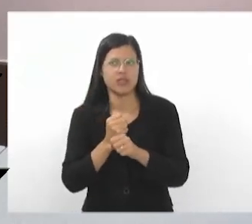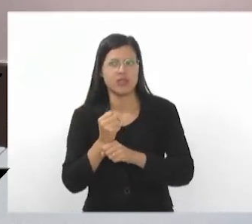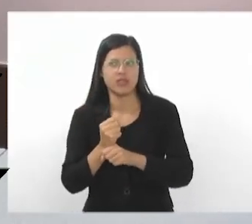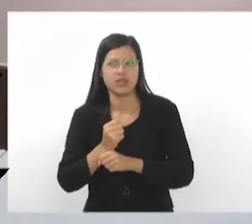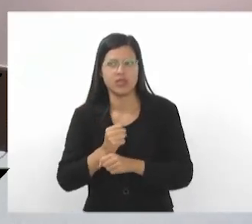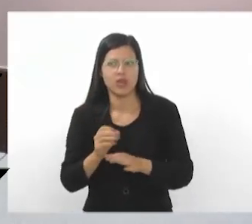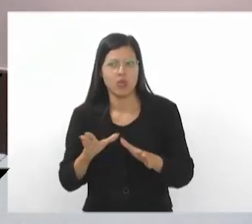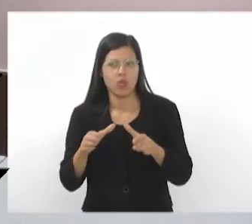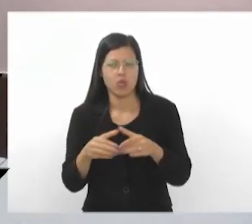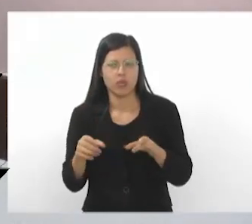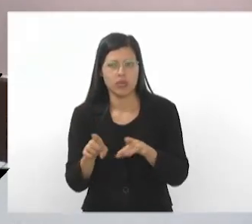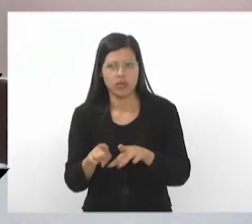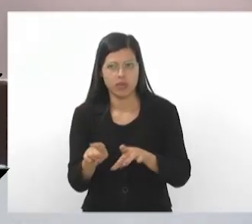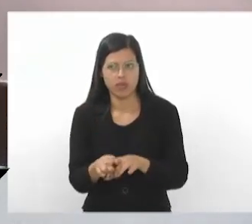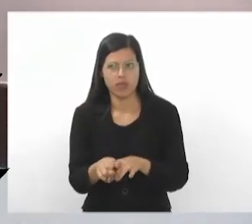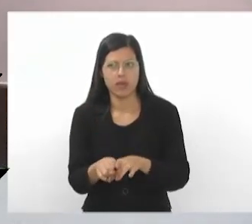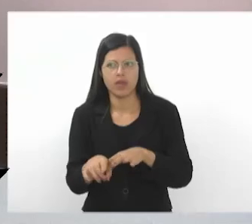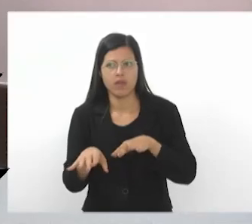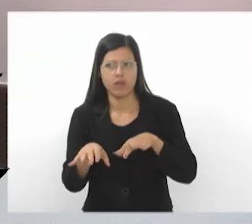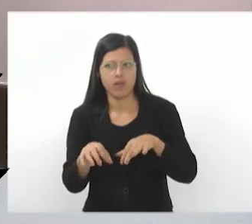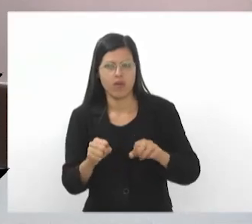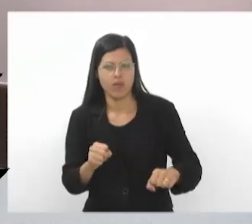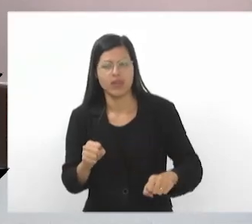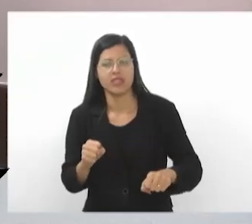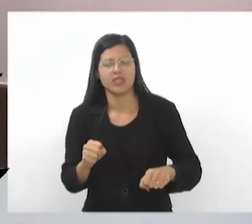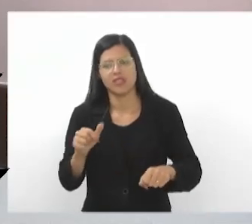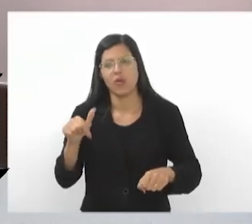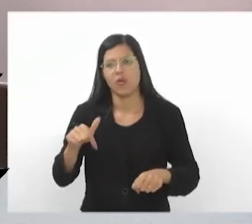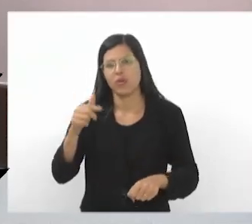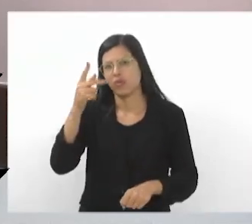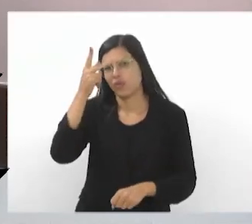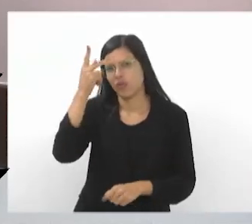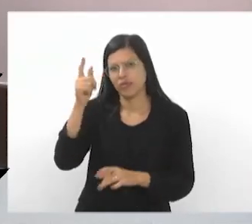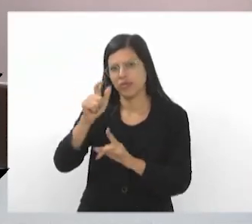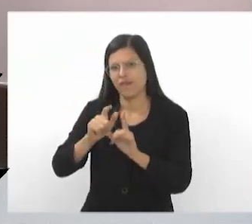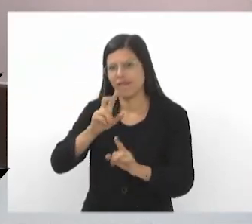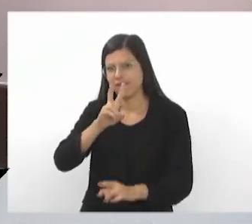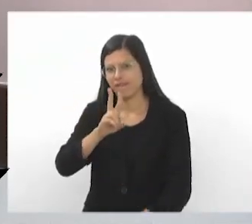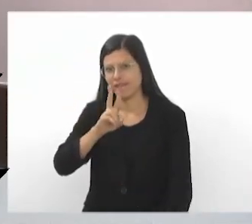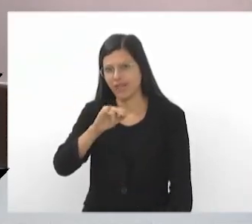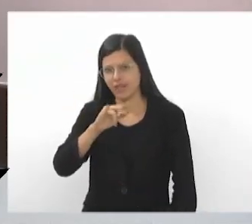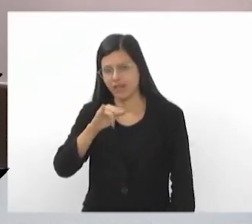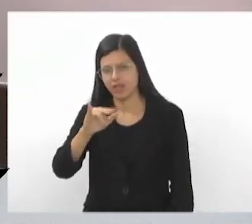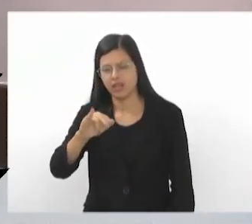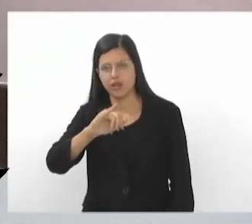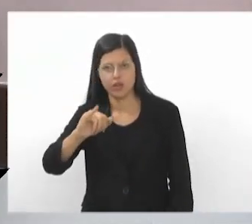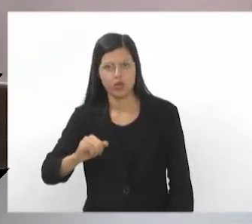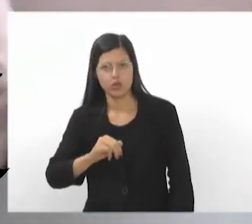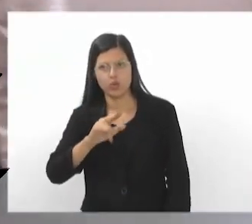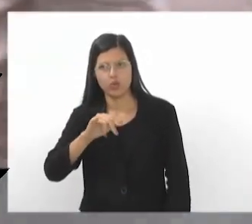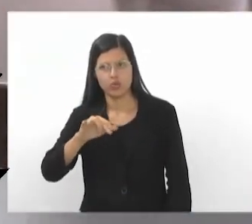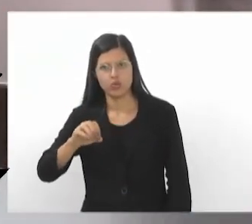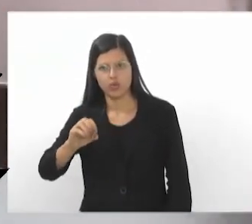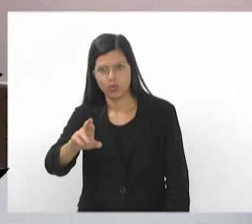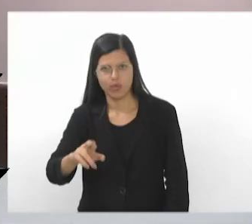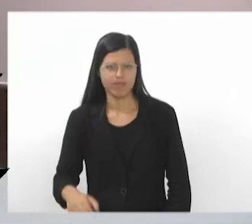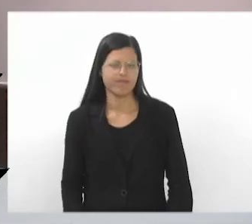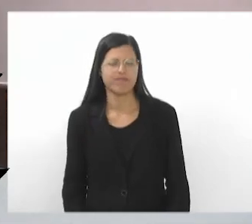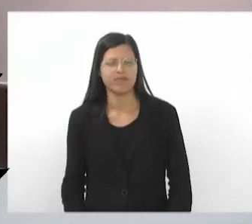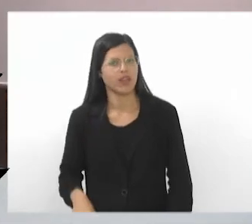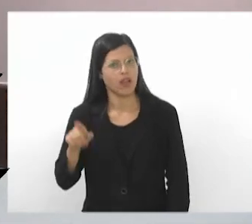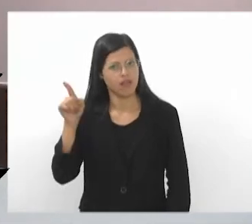que participou, inclusive, da formação do craque Vinícius Júnior, que deu seus primeiros passos no futsal lá do Canto do Rio.